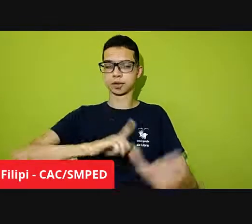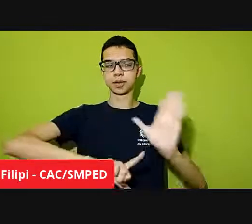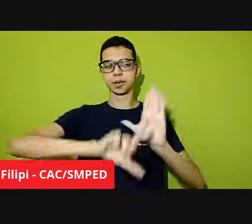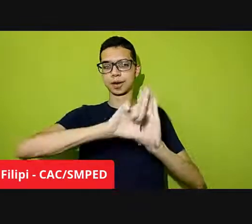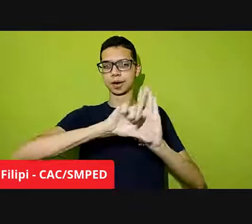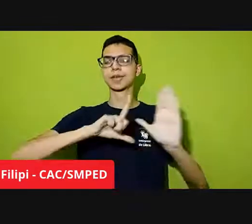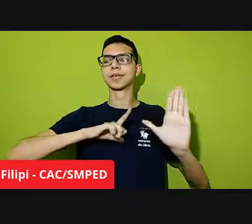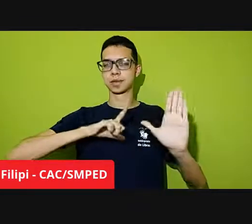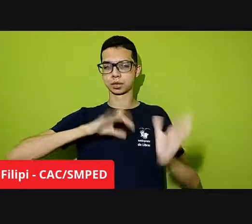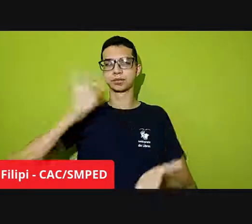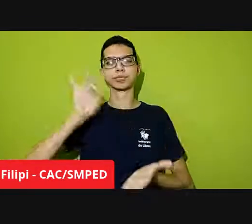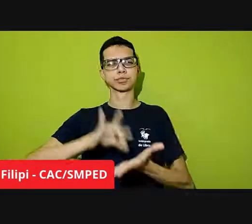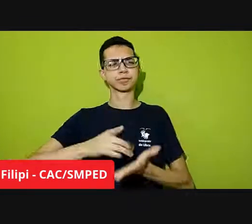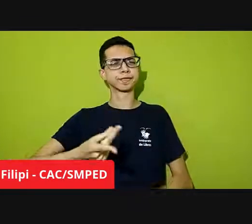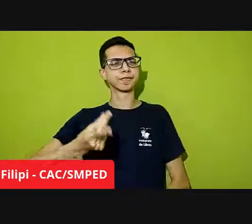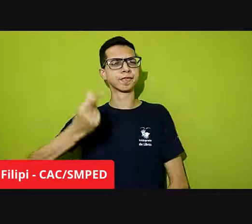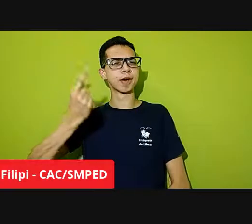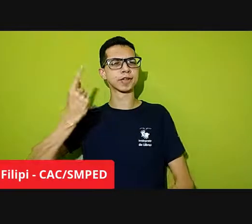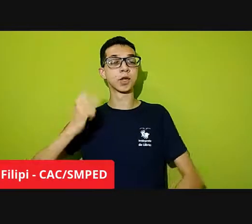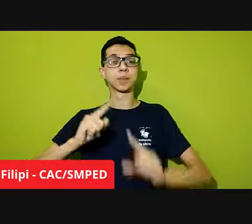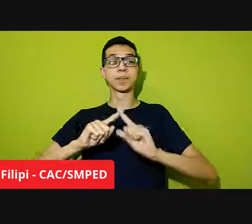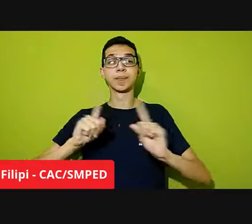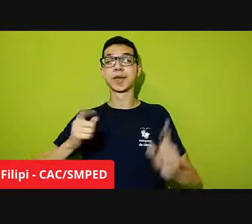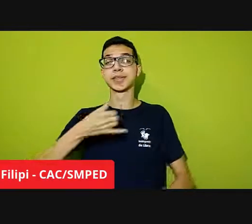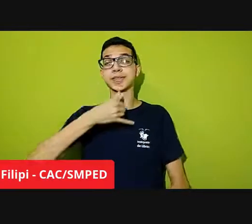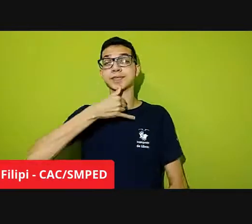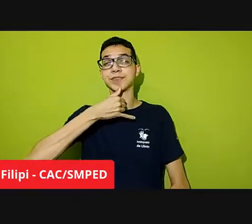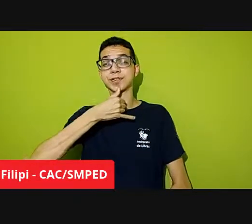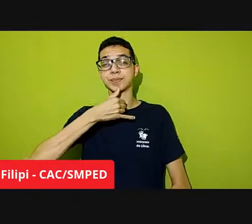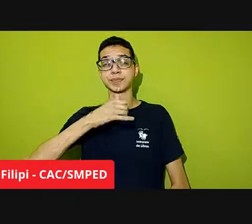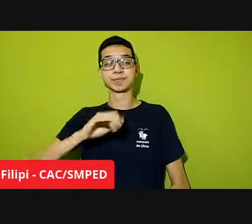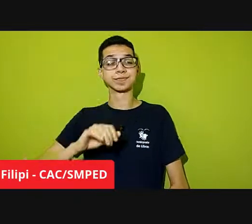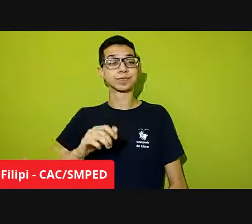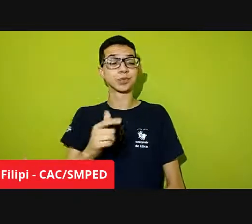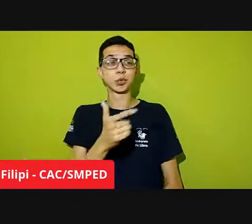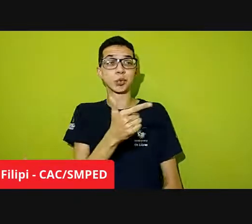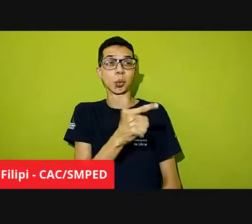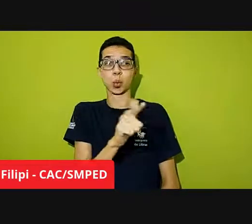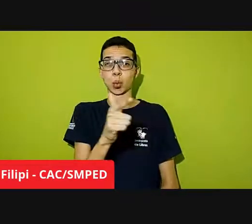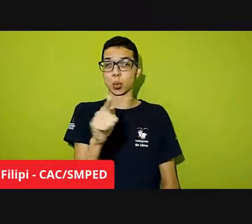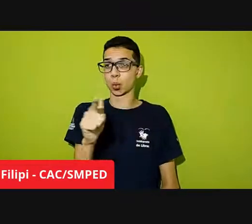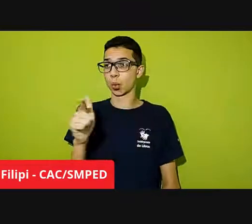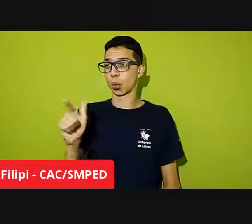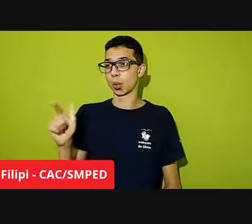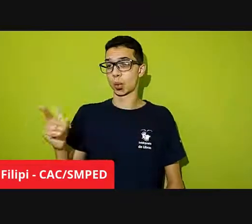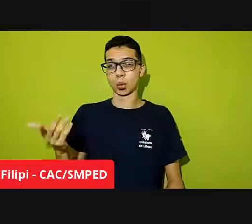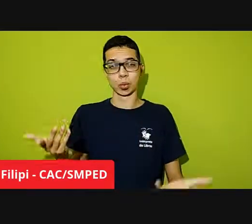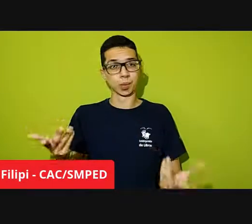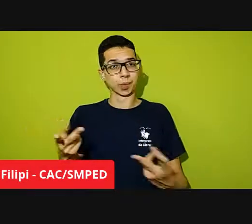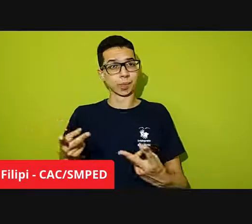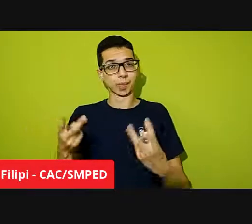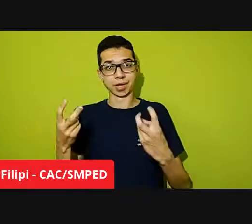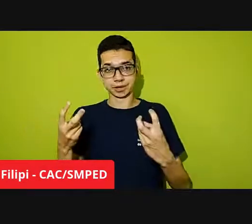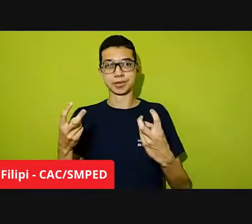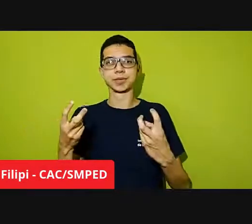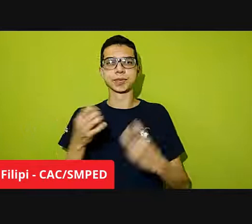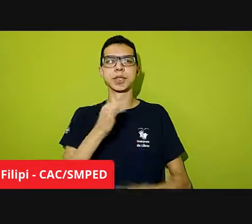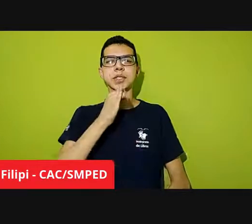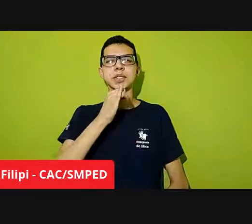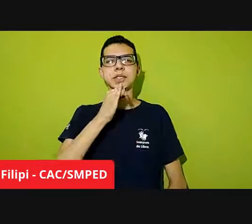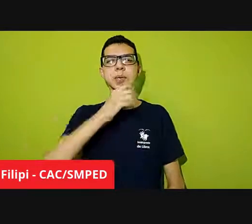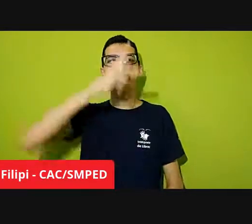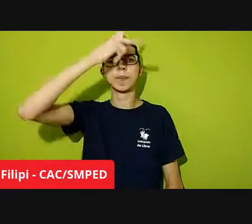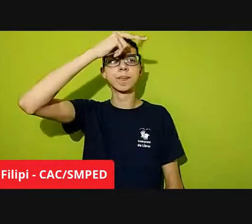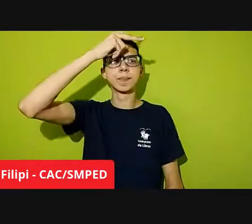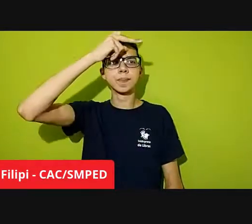isso, mas infelizmente na prática não era assim. Então, a gente, na Prefeitura de São Paulo, por exemplo, nenhum